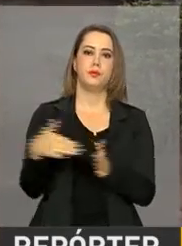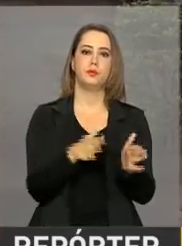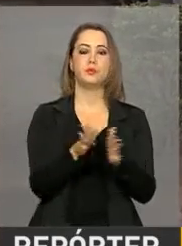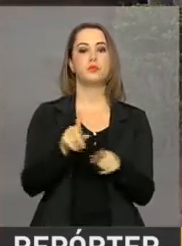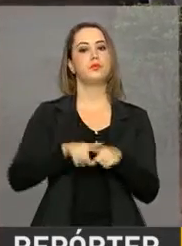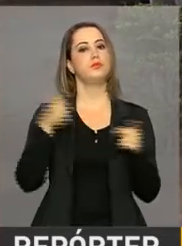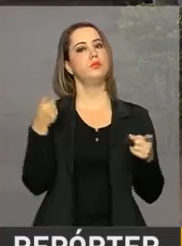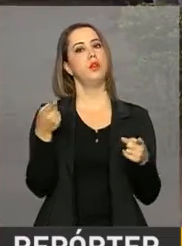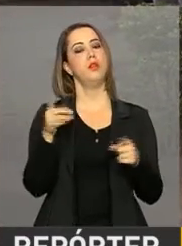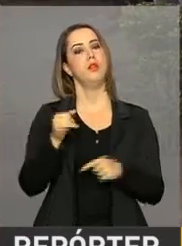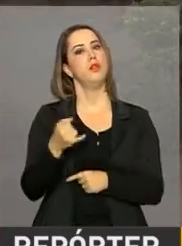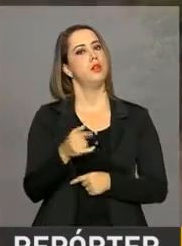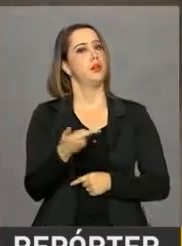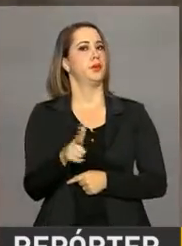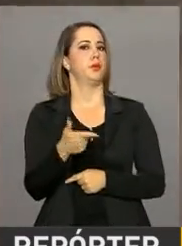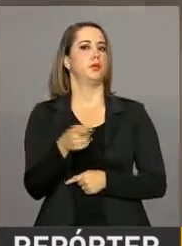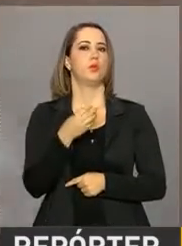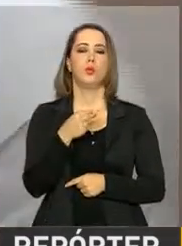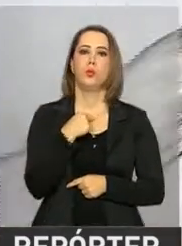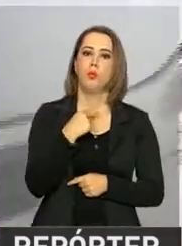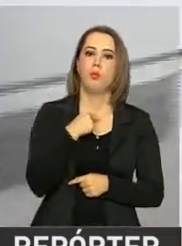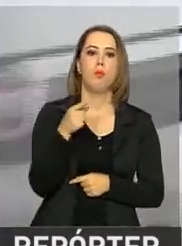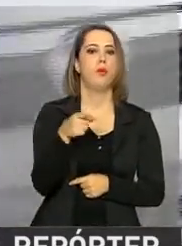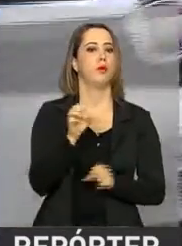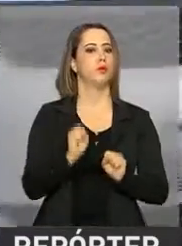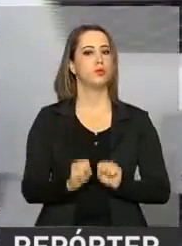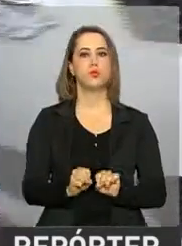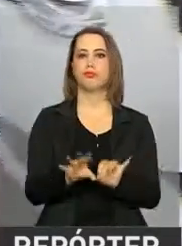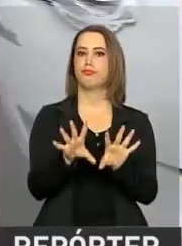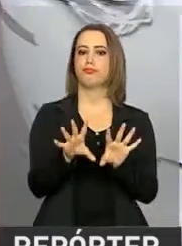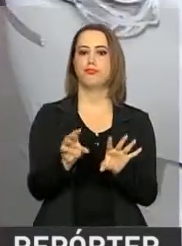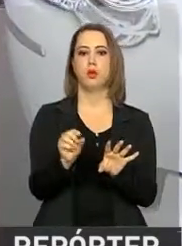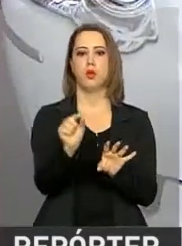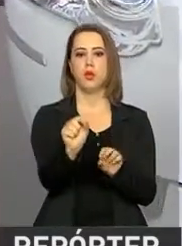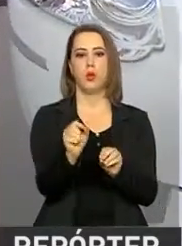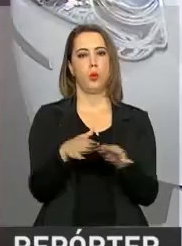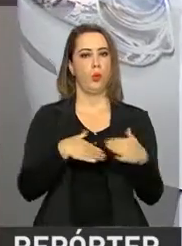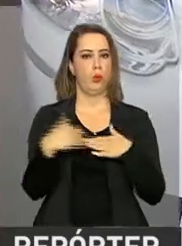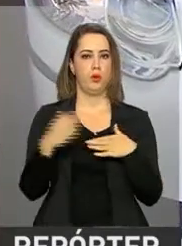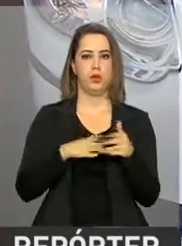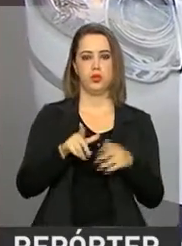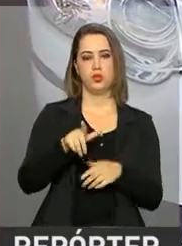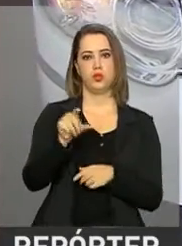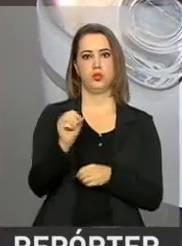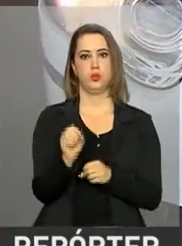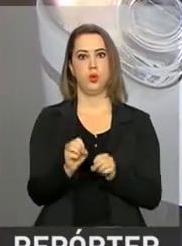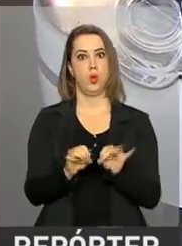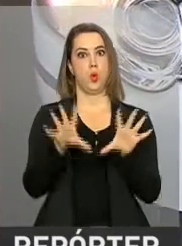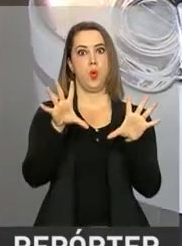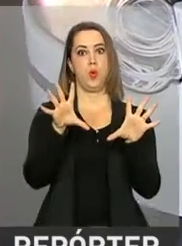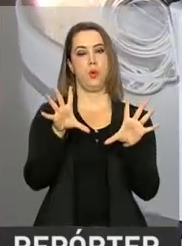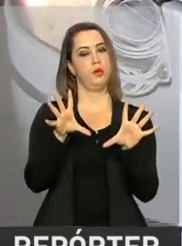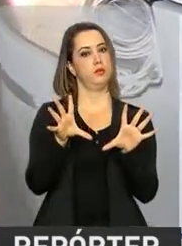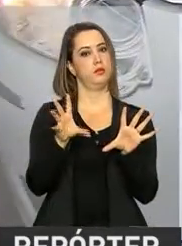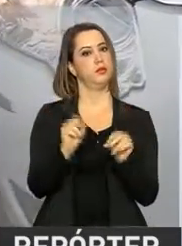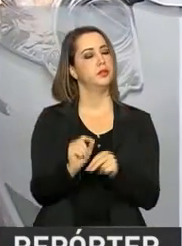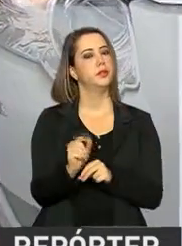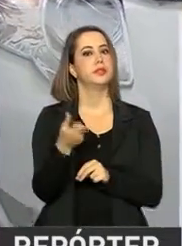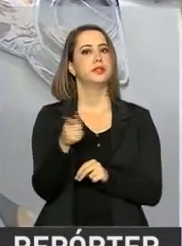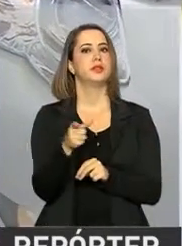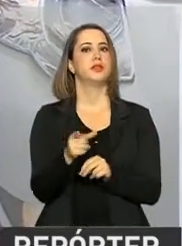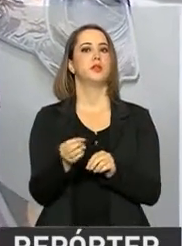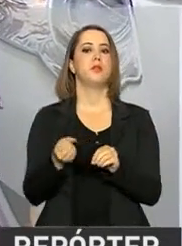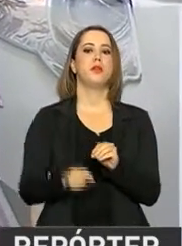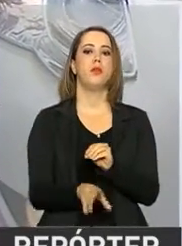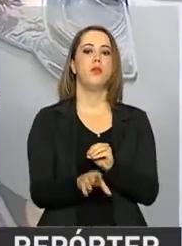permitido qualquer tipo de farol não pode ser lanterna nos autos nem farol de